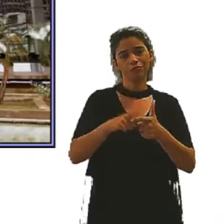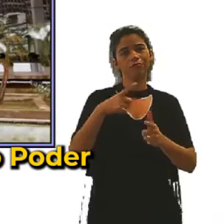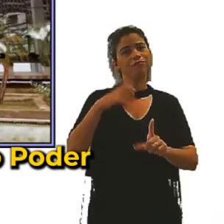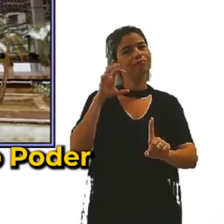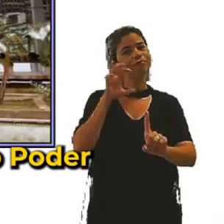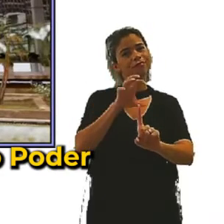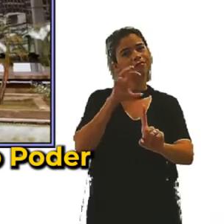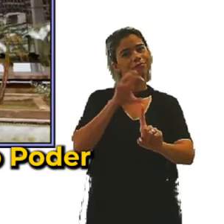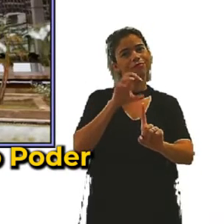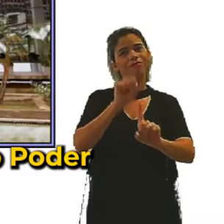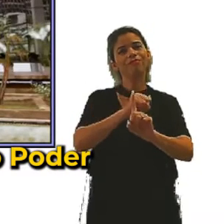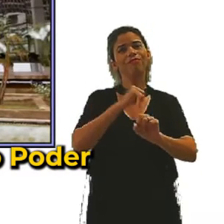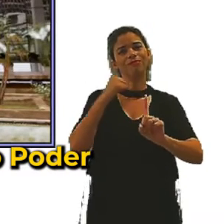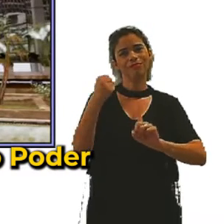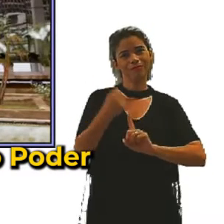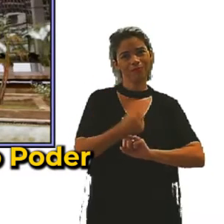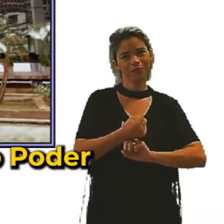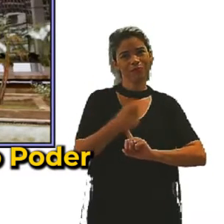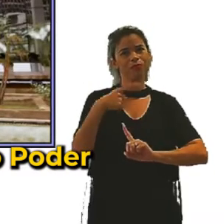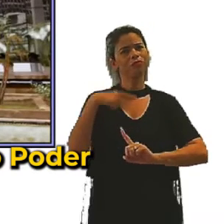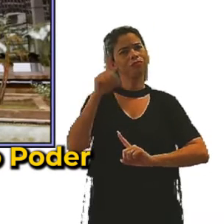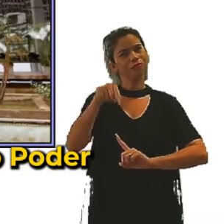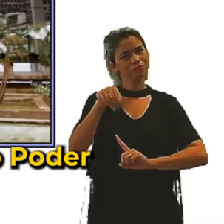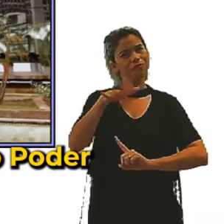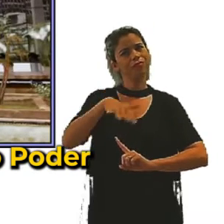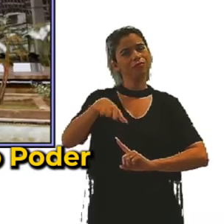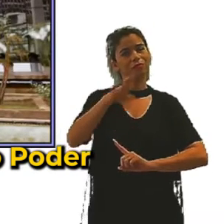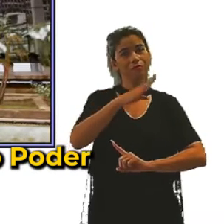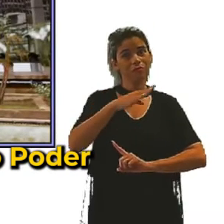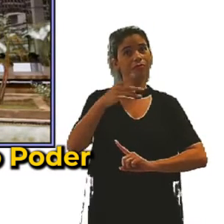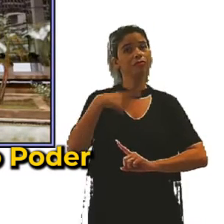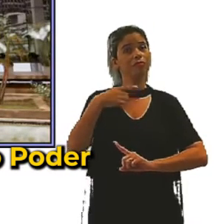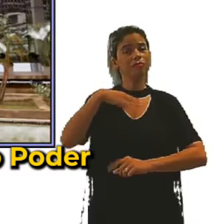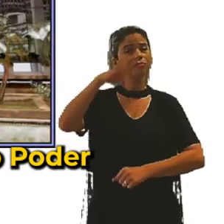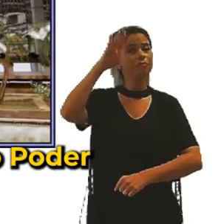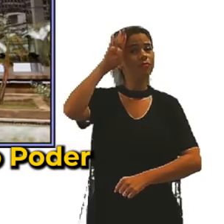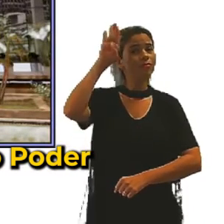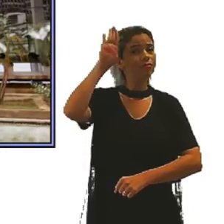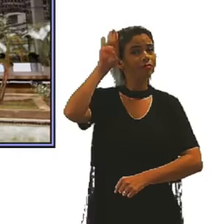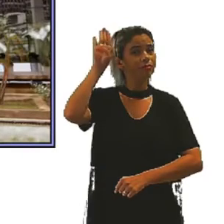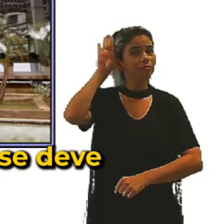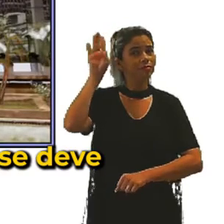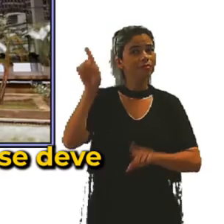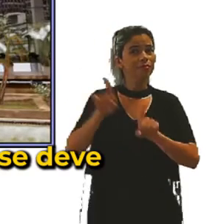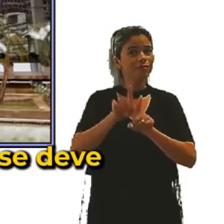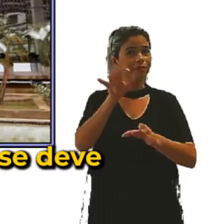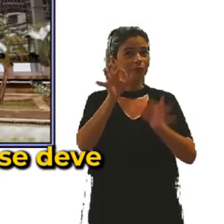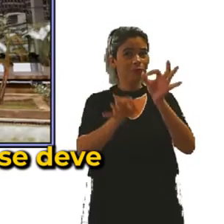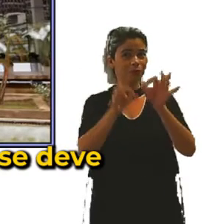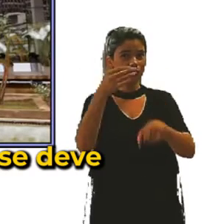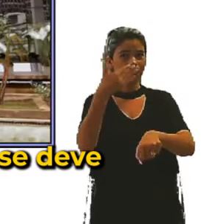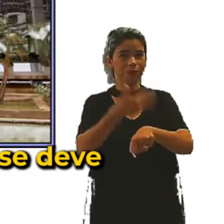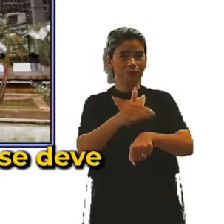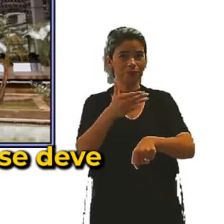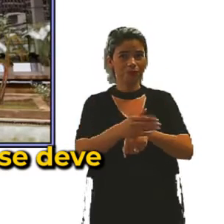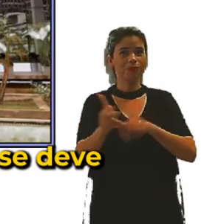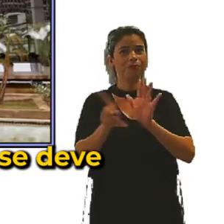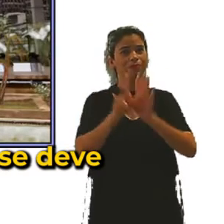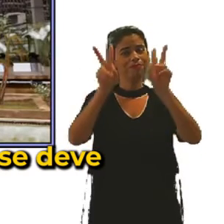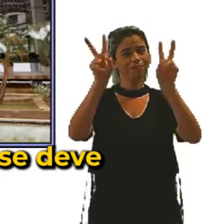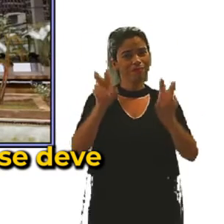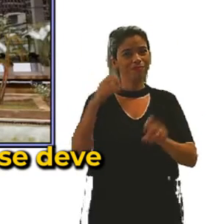sociedade, são expoentes, tanto na academia como no Poder Judiciário, na prática, de tratar esse tema